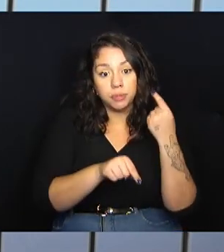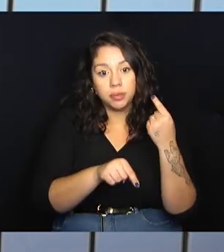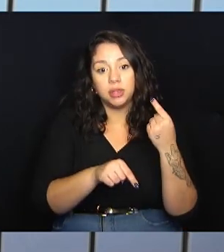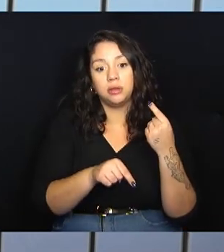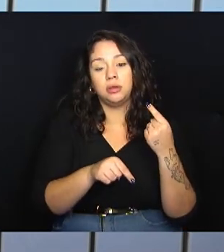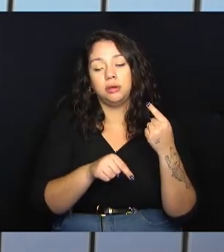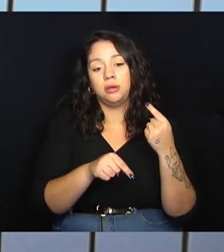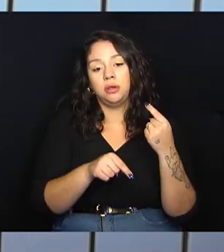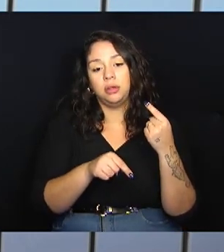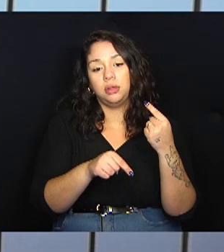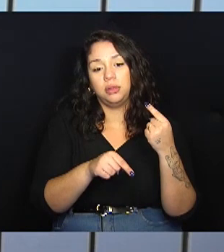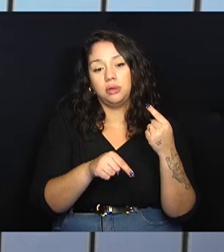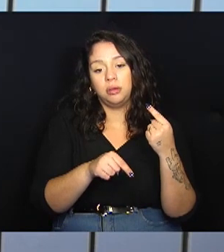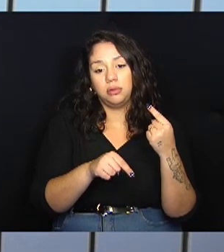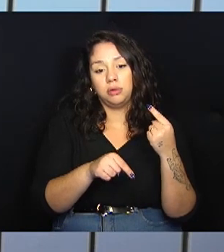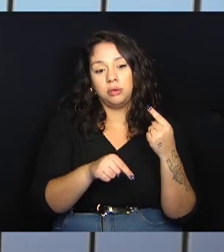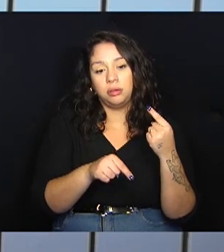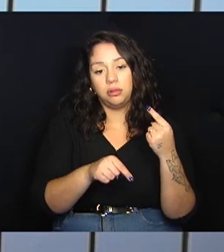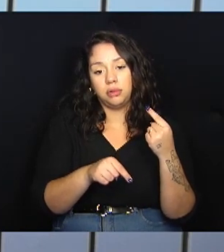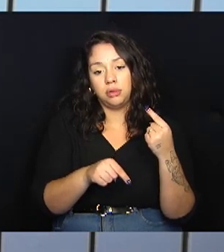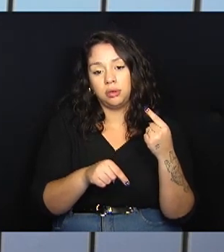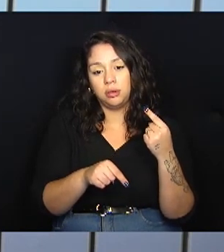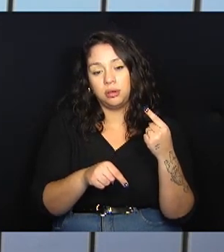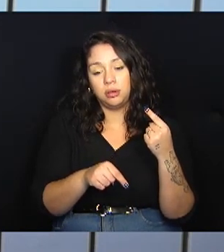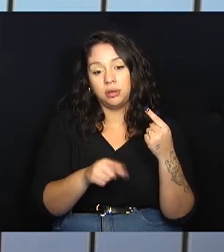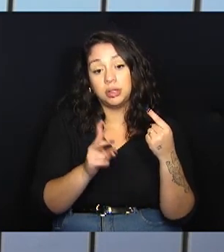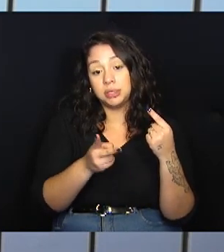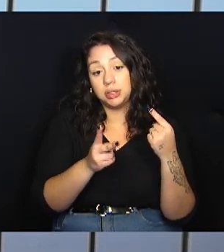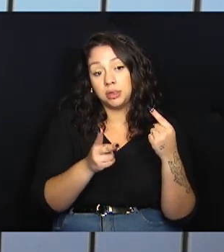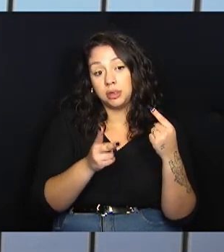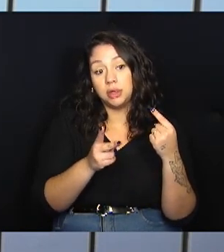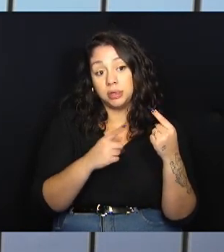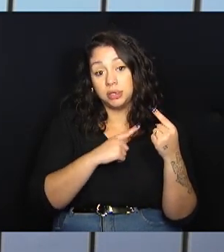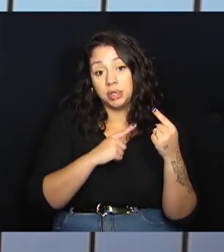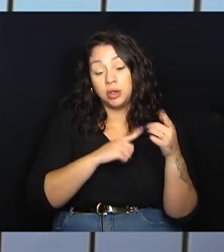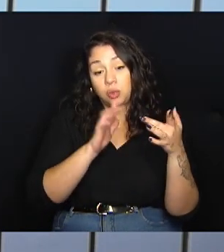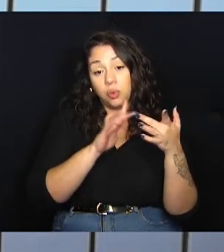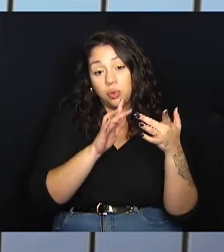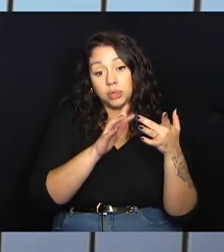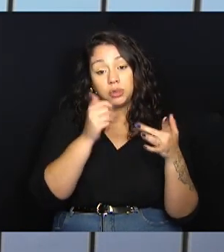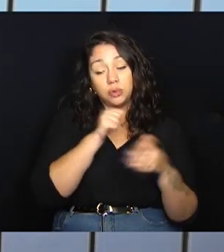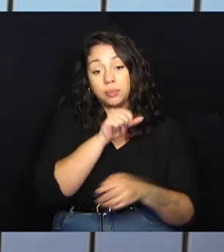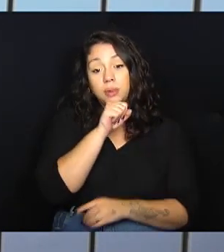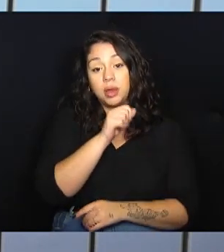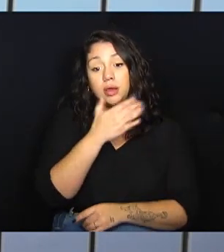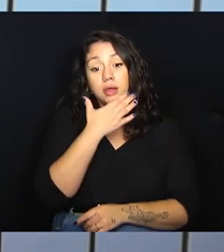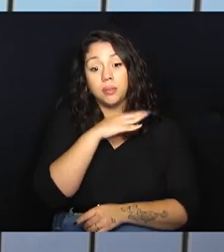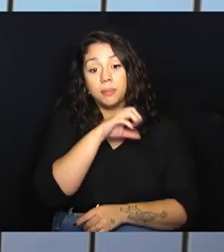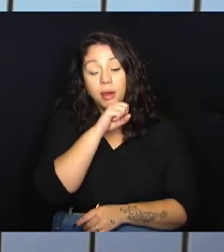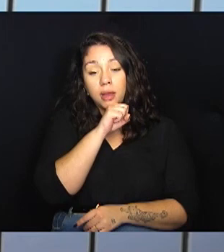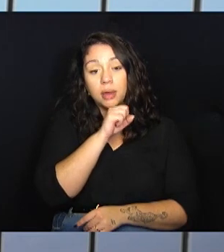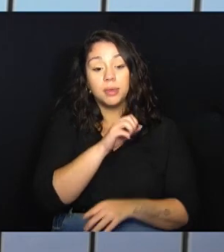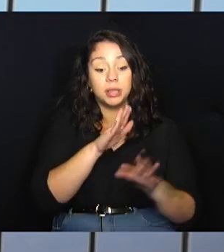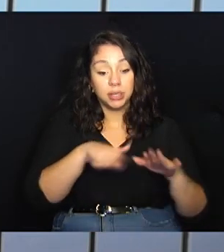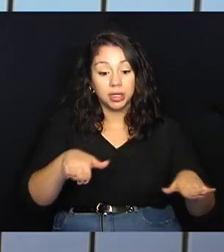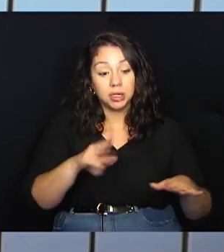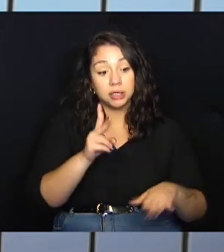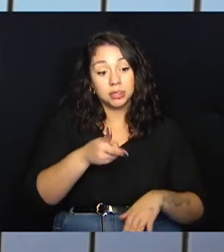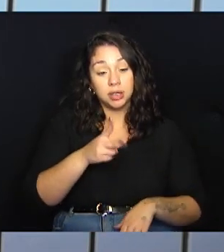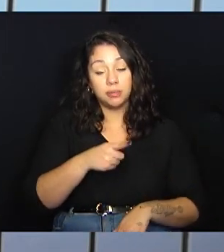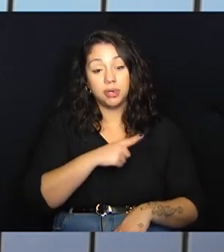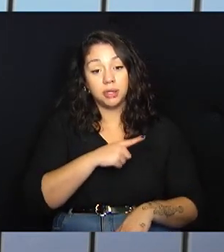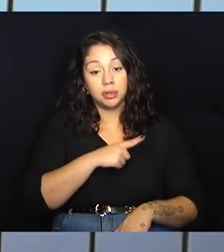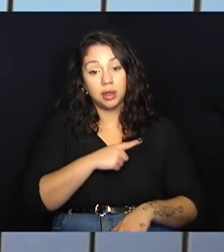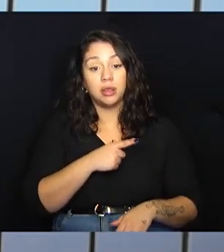excepcionalmente isso pode ocorrer, mas via de regra elas mantêm o contato com seus pais biológicos. Então a criança o tempo todo ela sabe que ela está